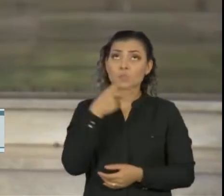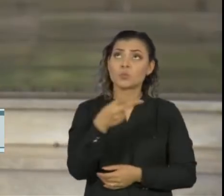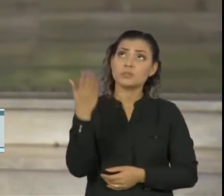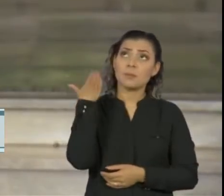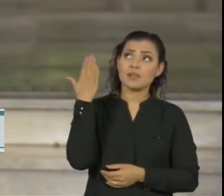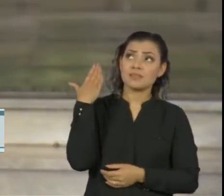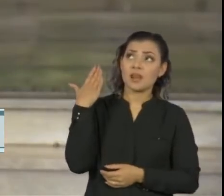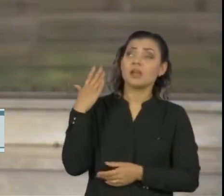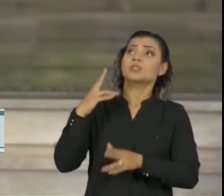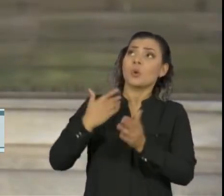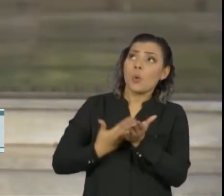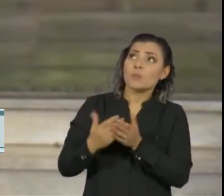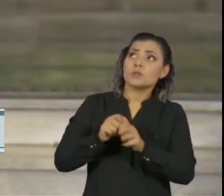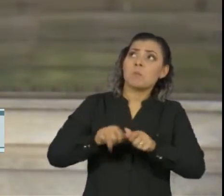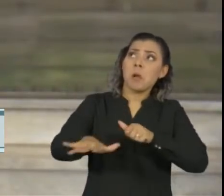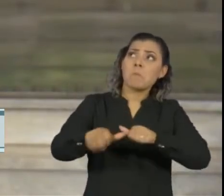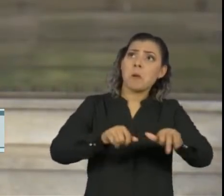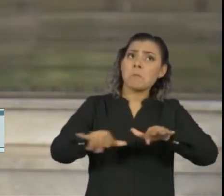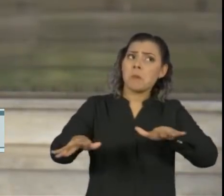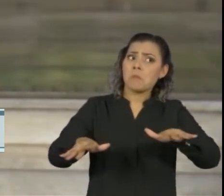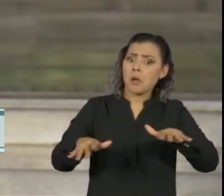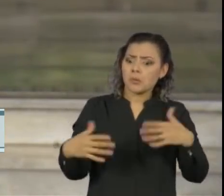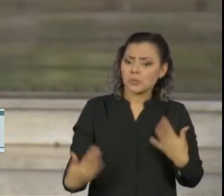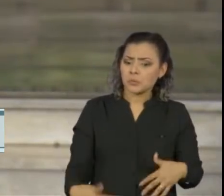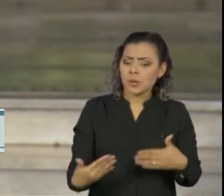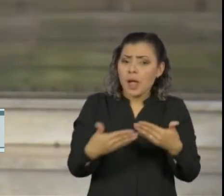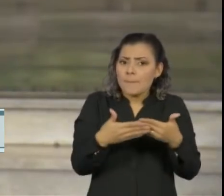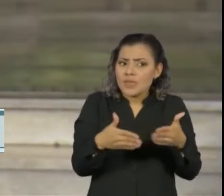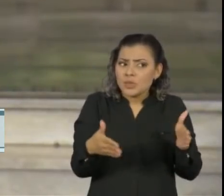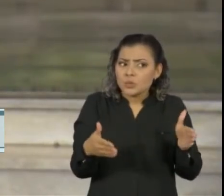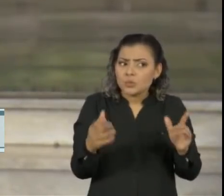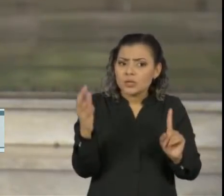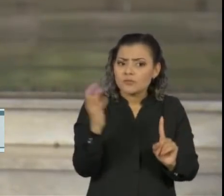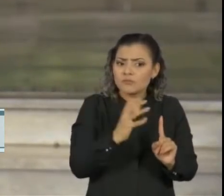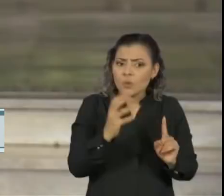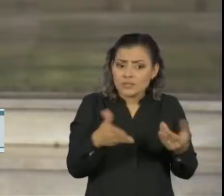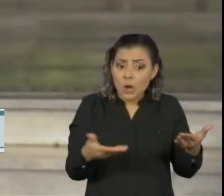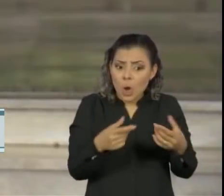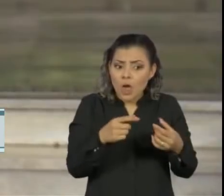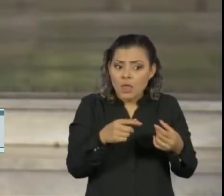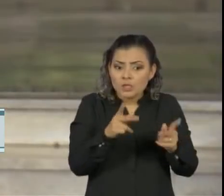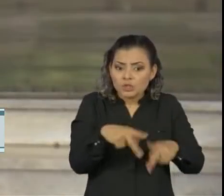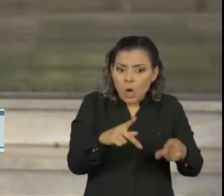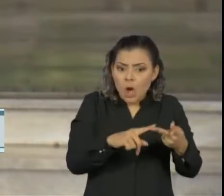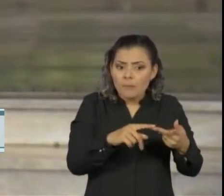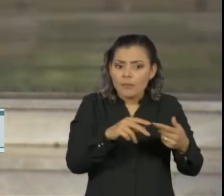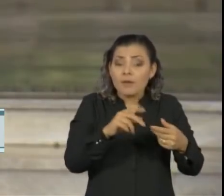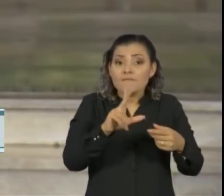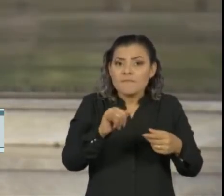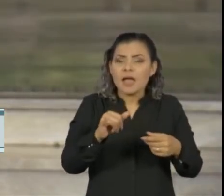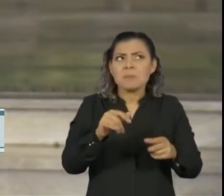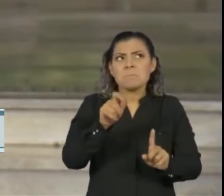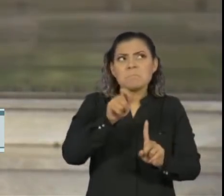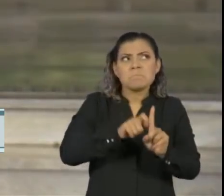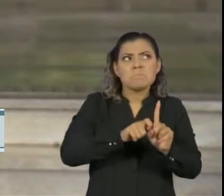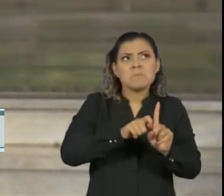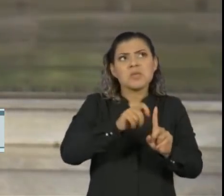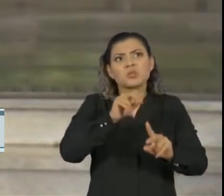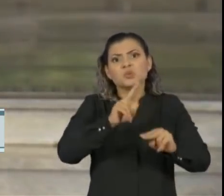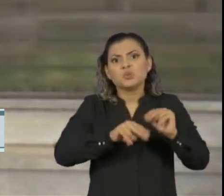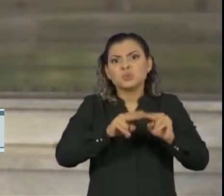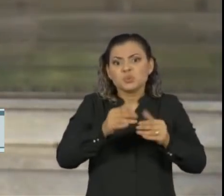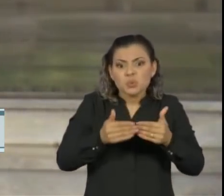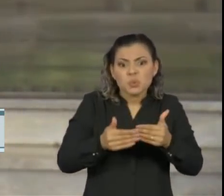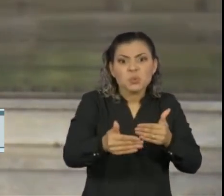semanas atrás e que o impacto da reabertura deverá ser sentido nessa segunda metade de junho, e